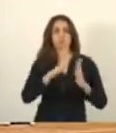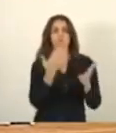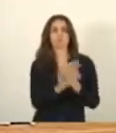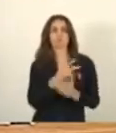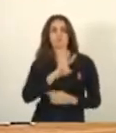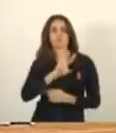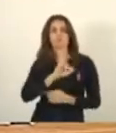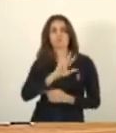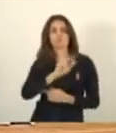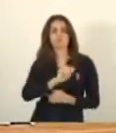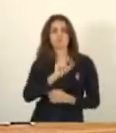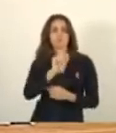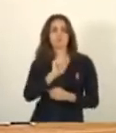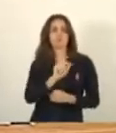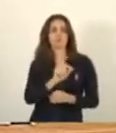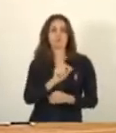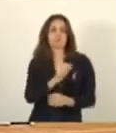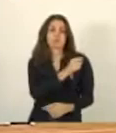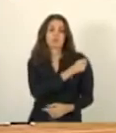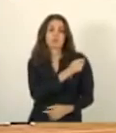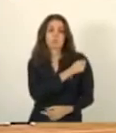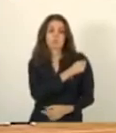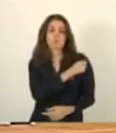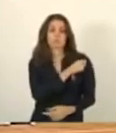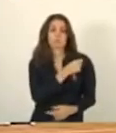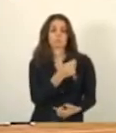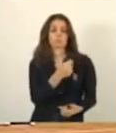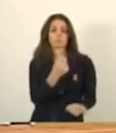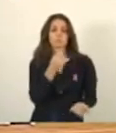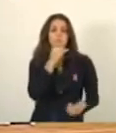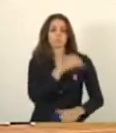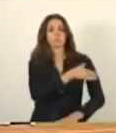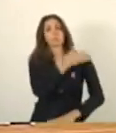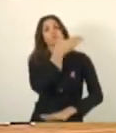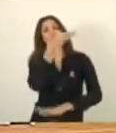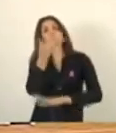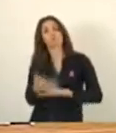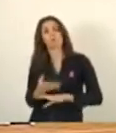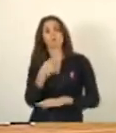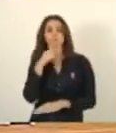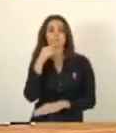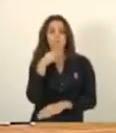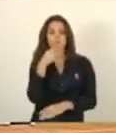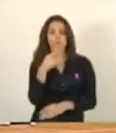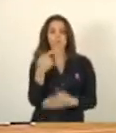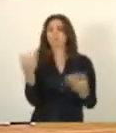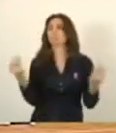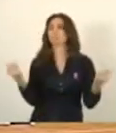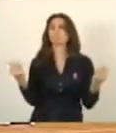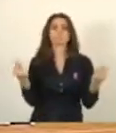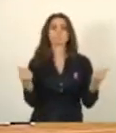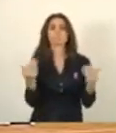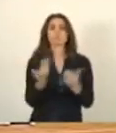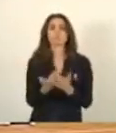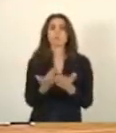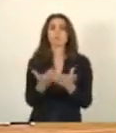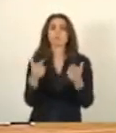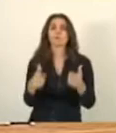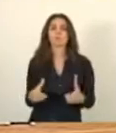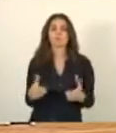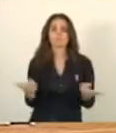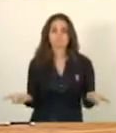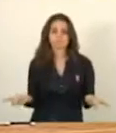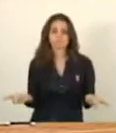tempo integral, os alunos que não podiam estudar o dia todo, não tinham para onde ir. Então, criava-se